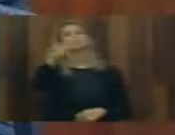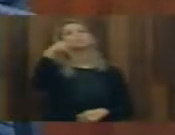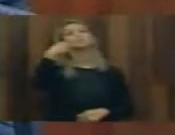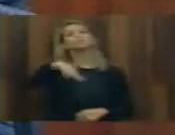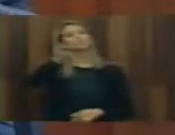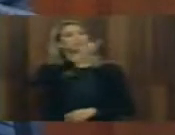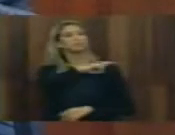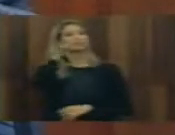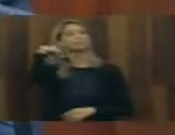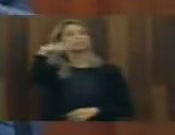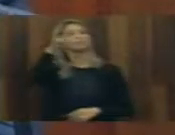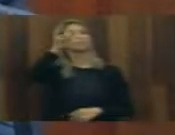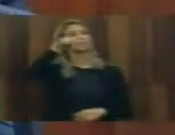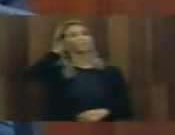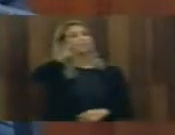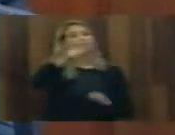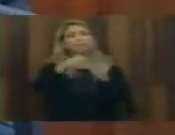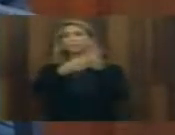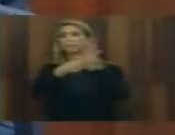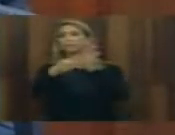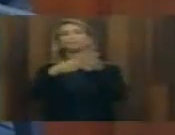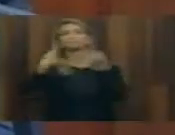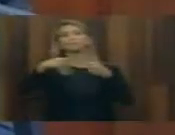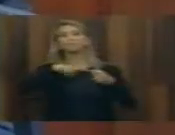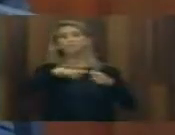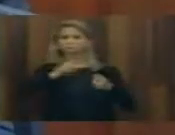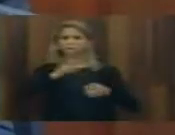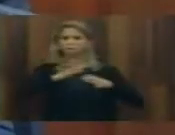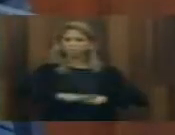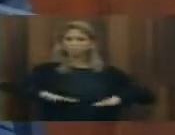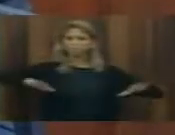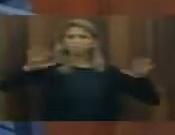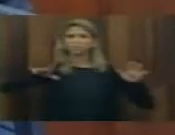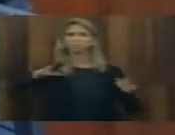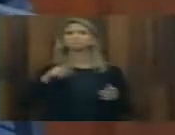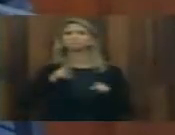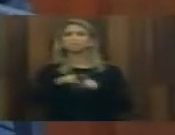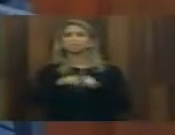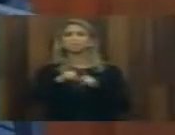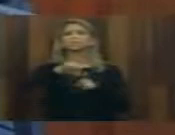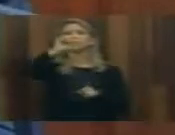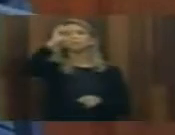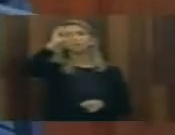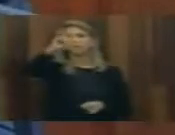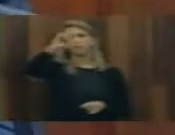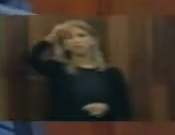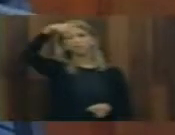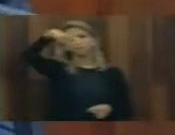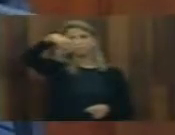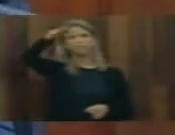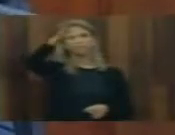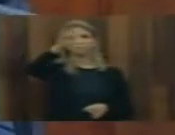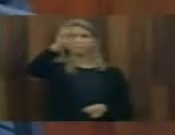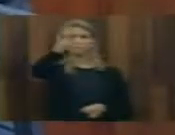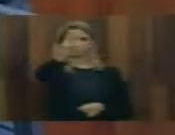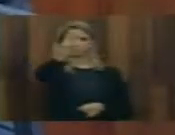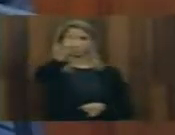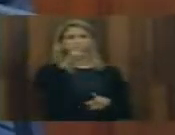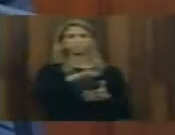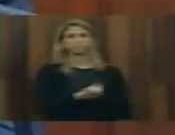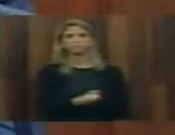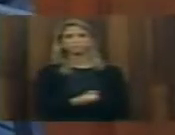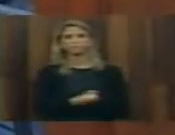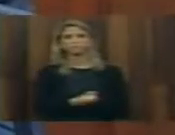vereador Vanderlei Bento, que institui a política de transparência na cobrança do imposto sobre a propriedade predial e territorial urbana,